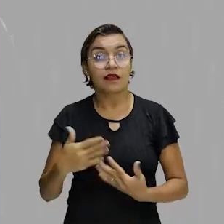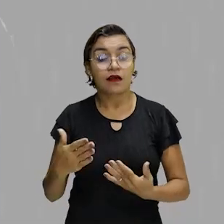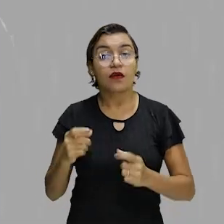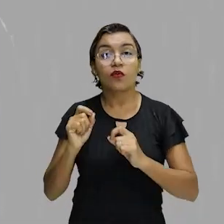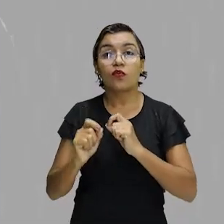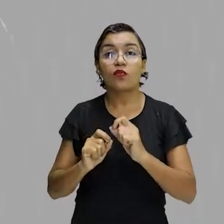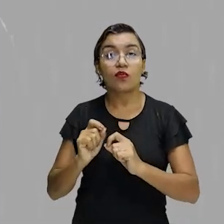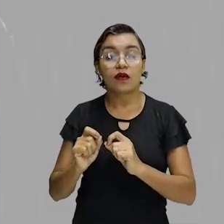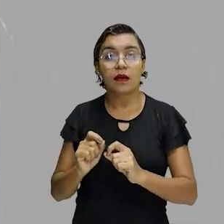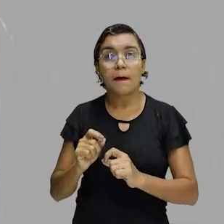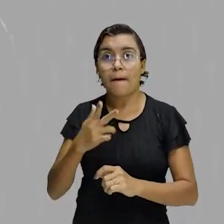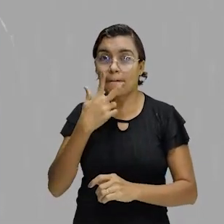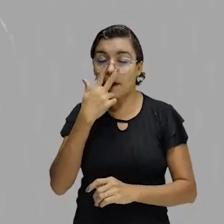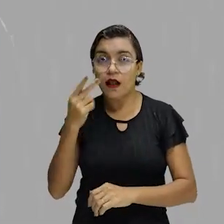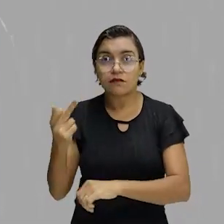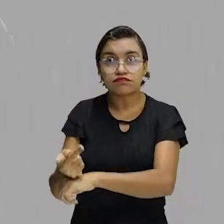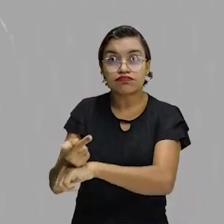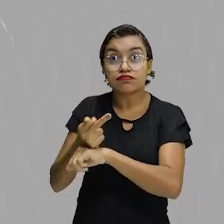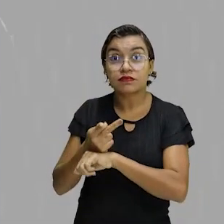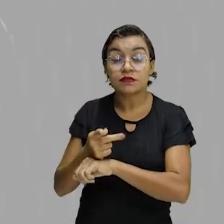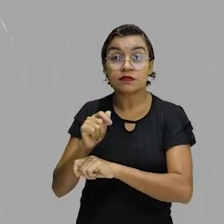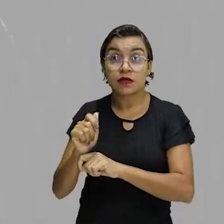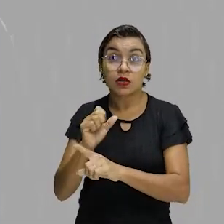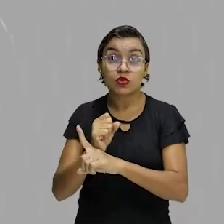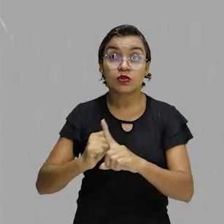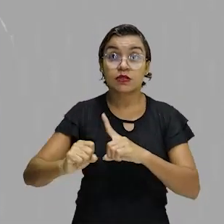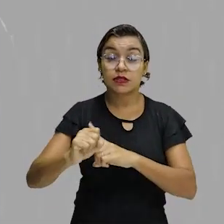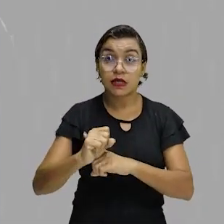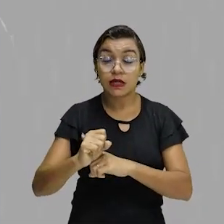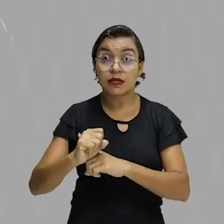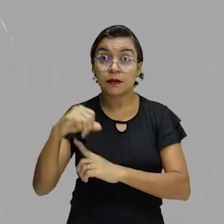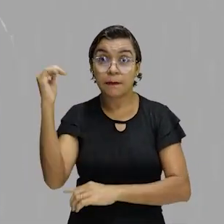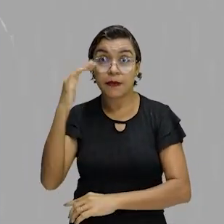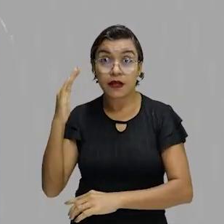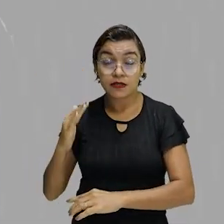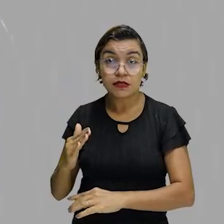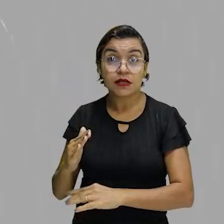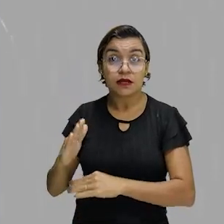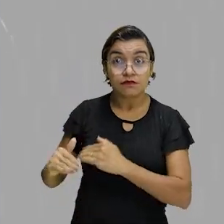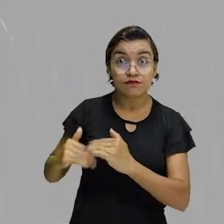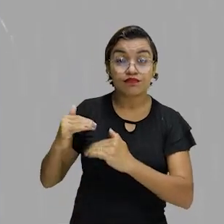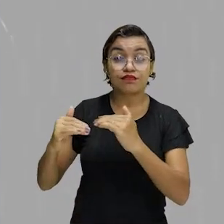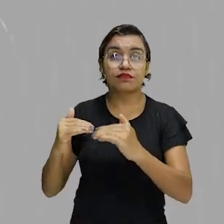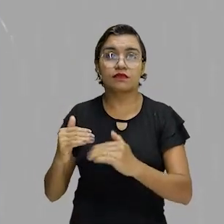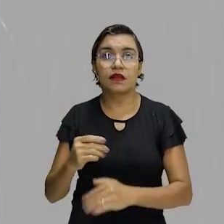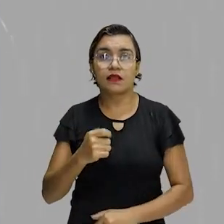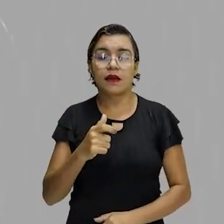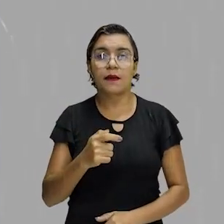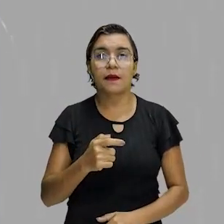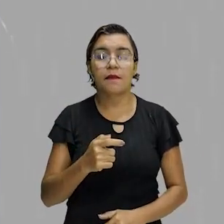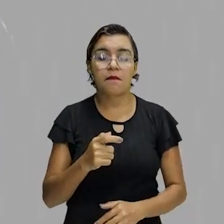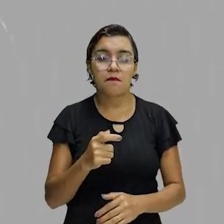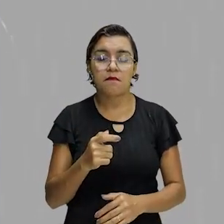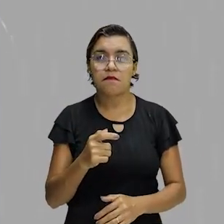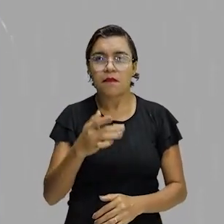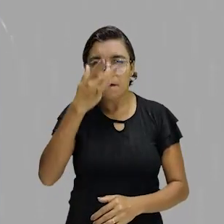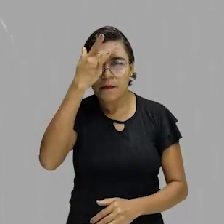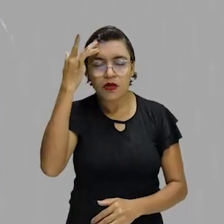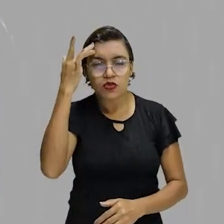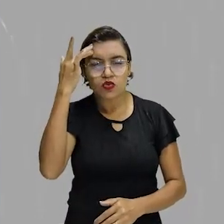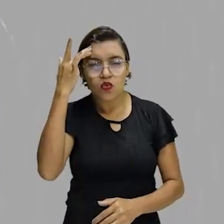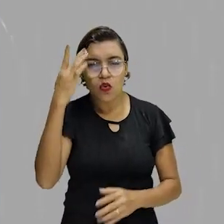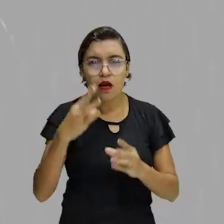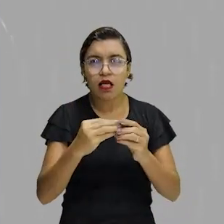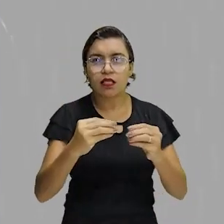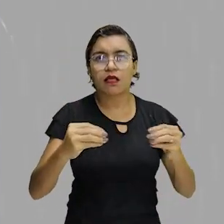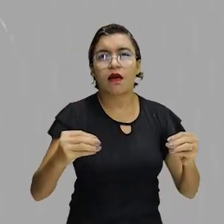uma herança na construção da sociedade brasileira. É por isso que tem pouca gente com muita terra e muita